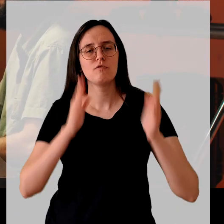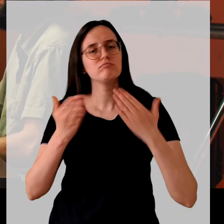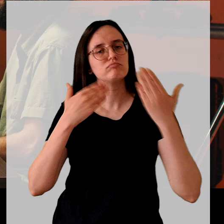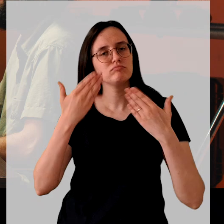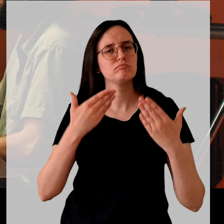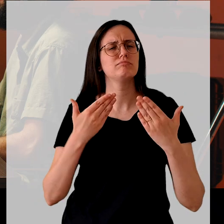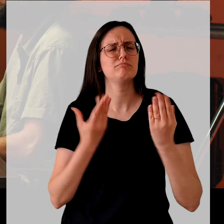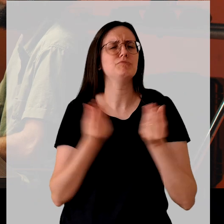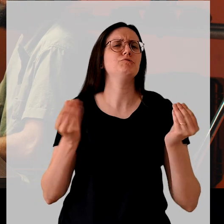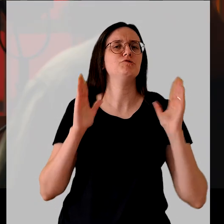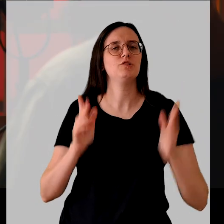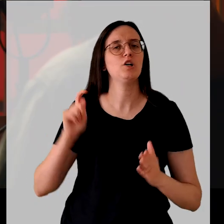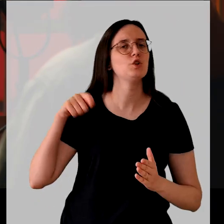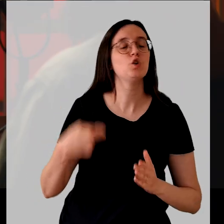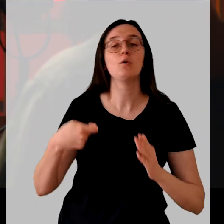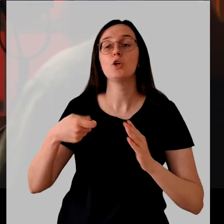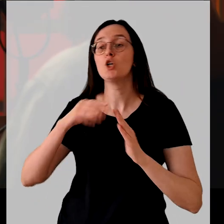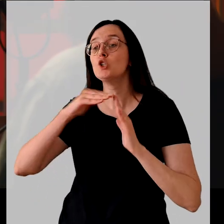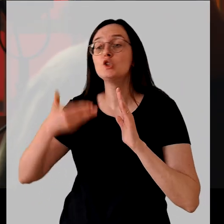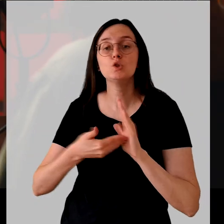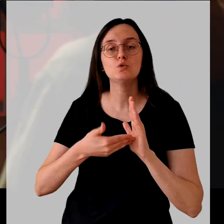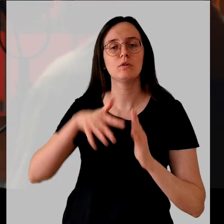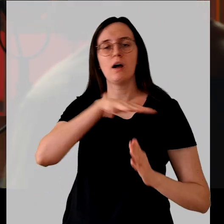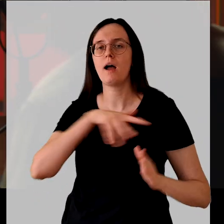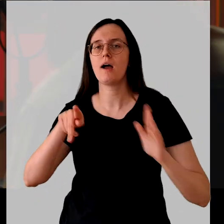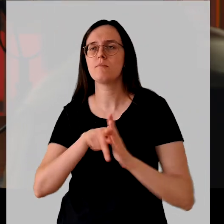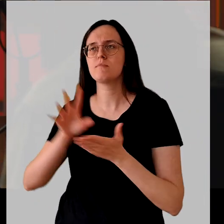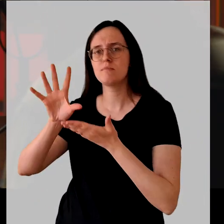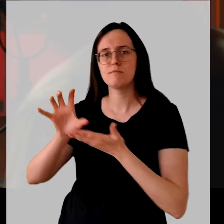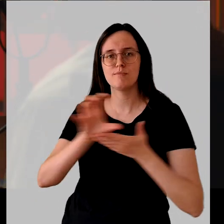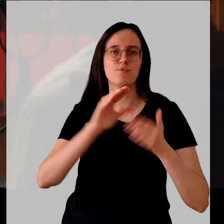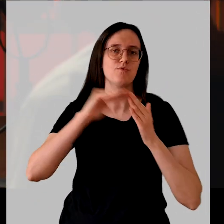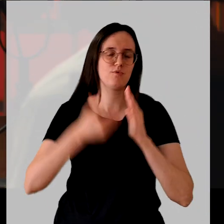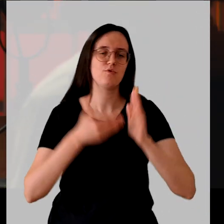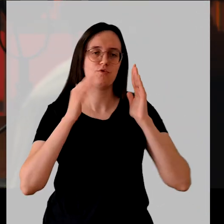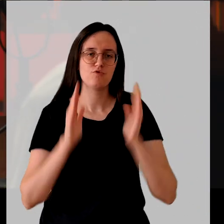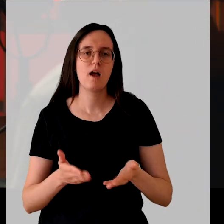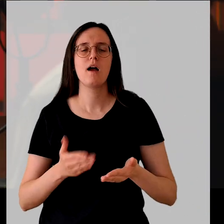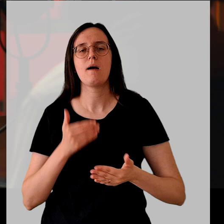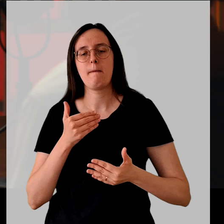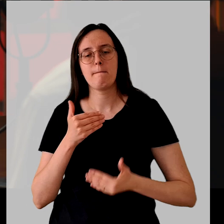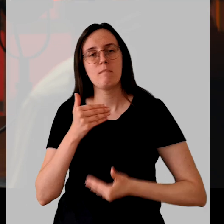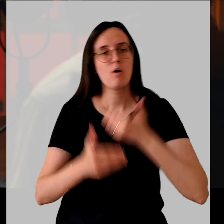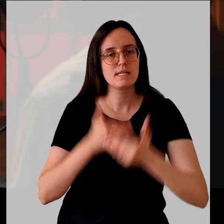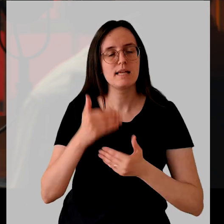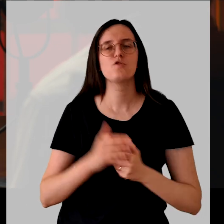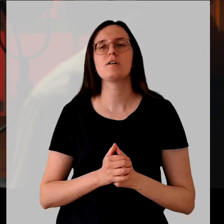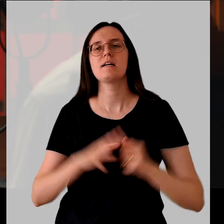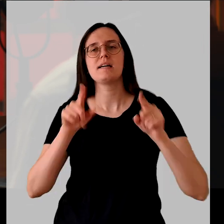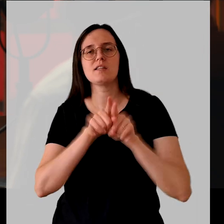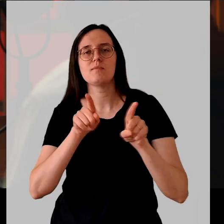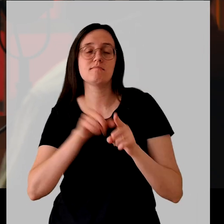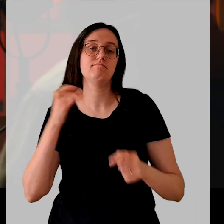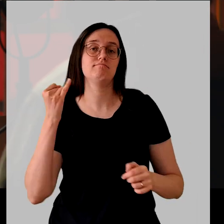a gente já falou bastante aí sobre toda a parte da captação do som direto, né? Todo esse processo